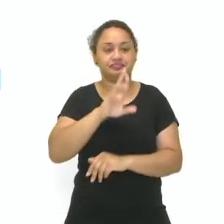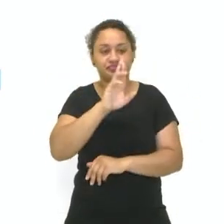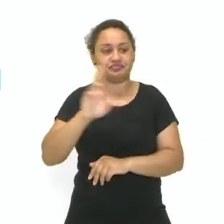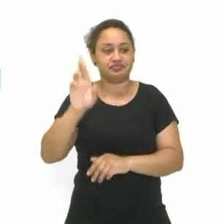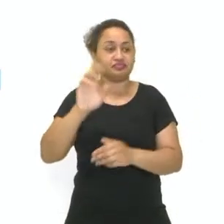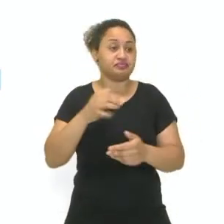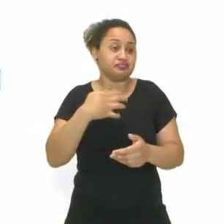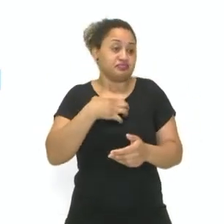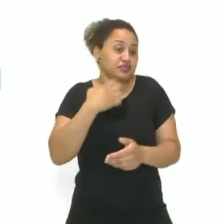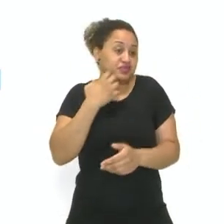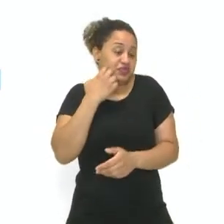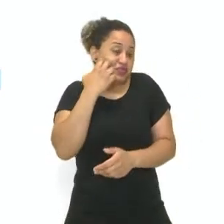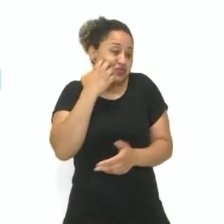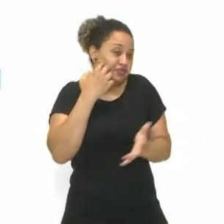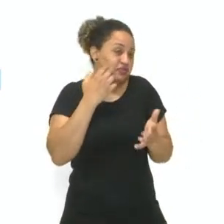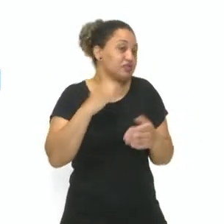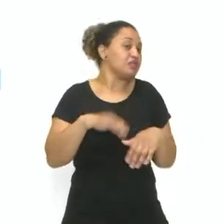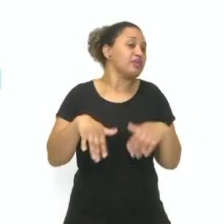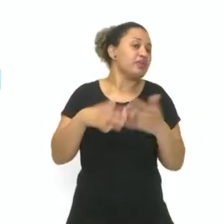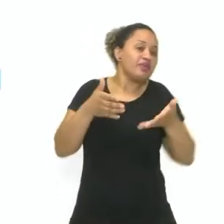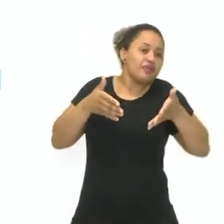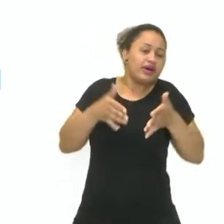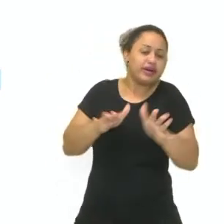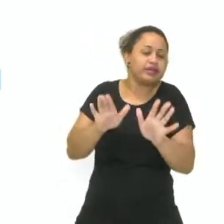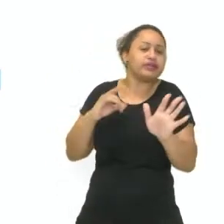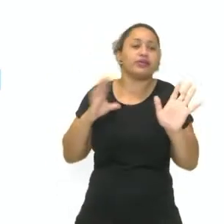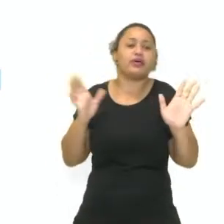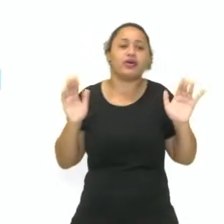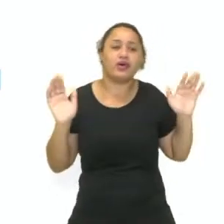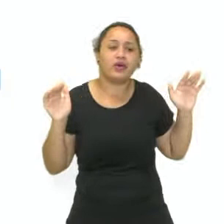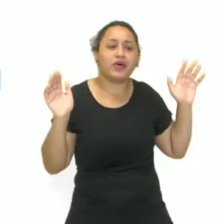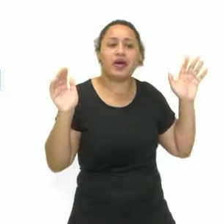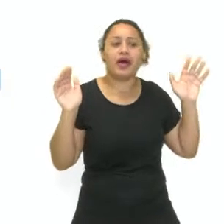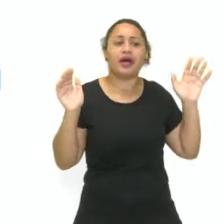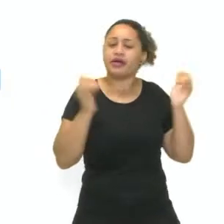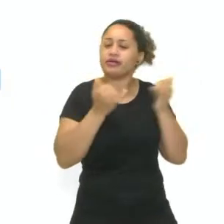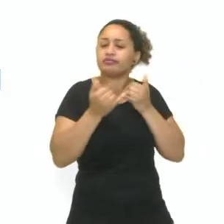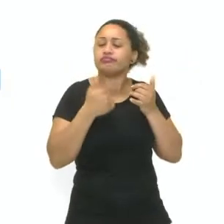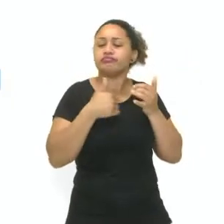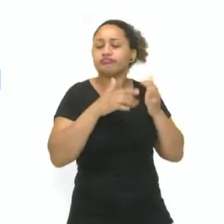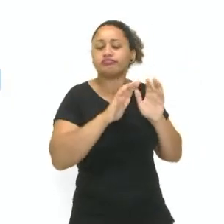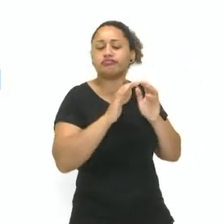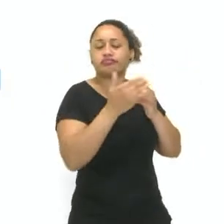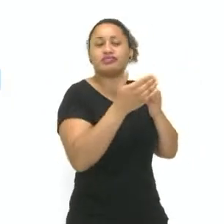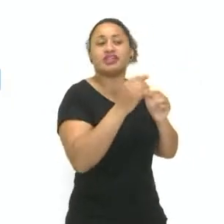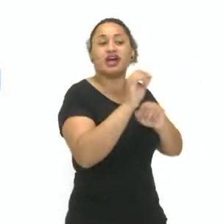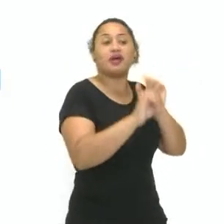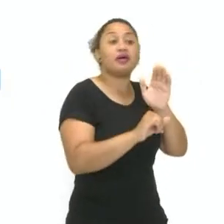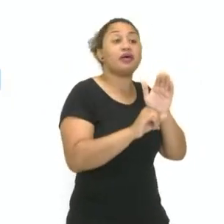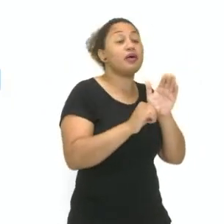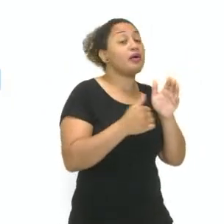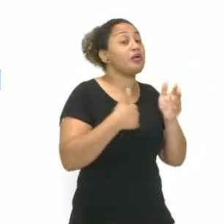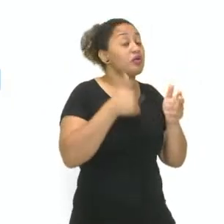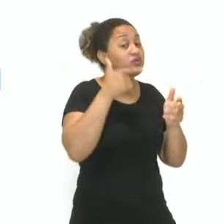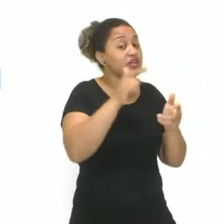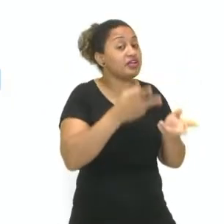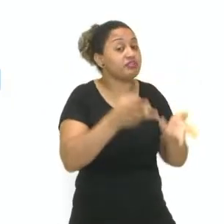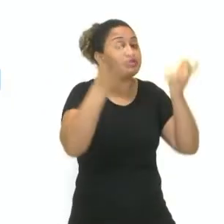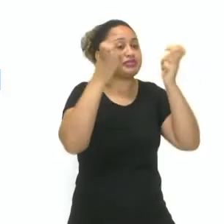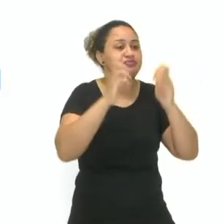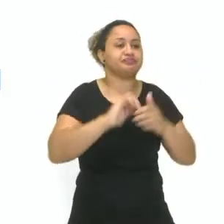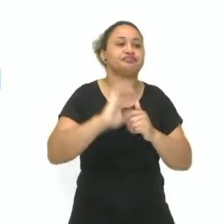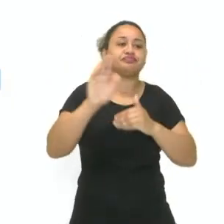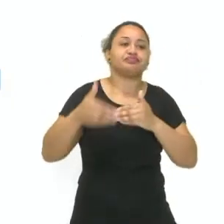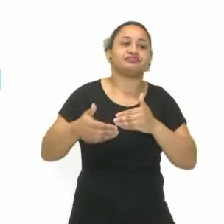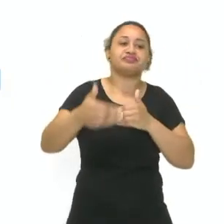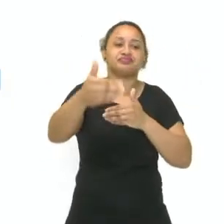desarmada. Quando nascia um anjo torto, desses que vivem na sombra, era o primeiro sinal. Daí para diante